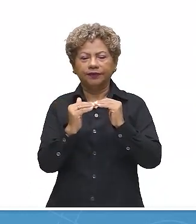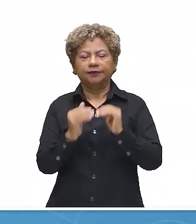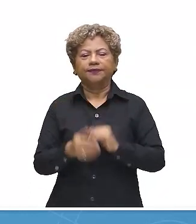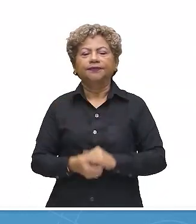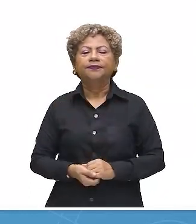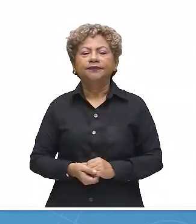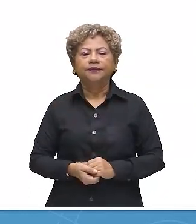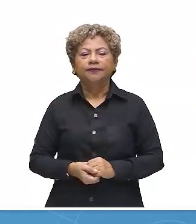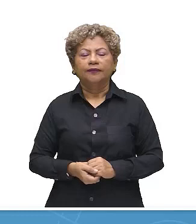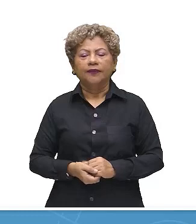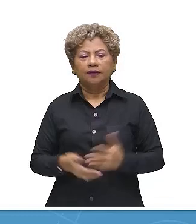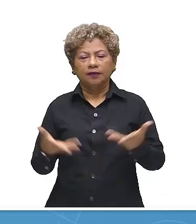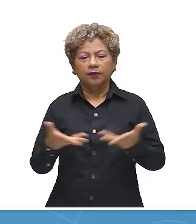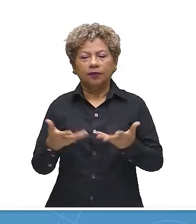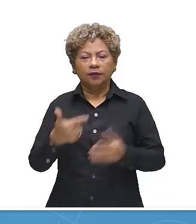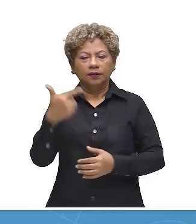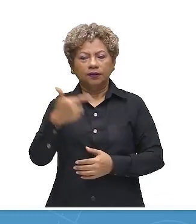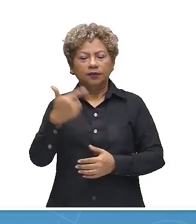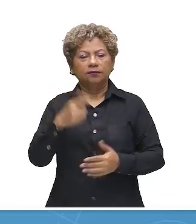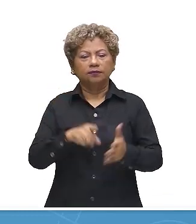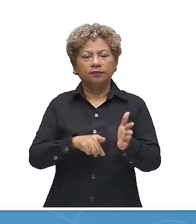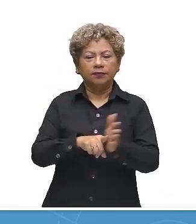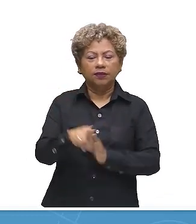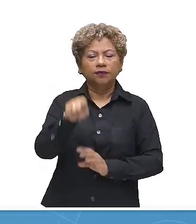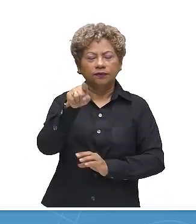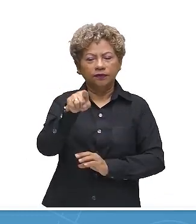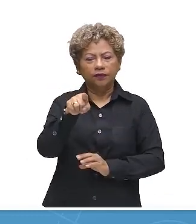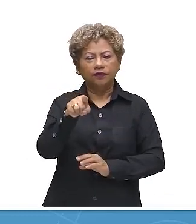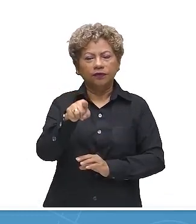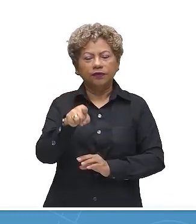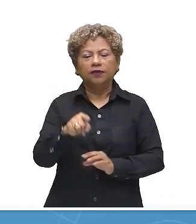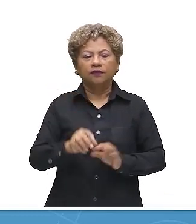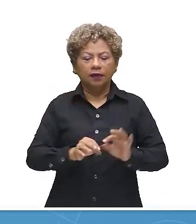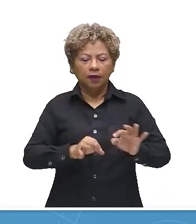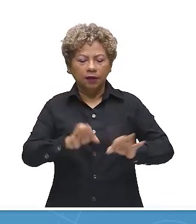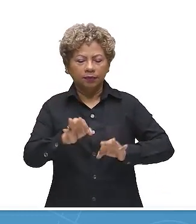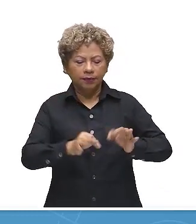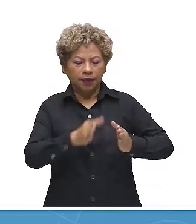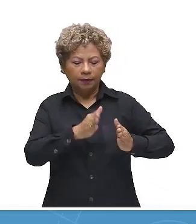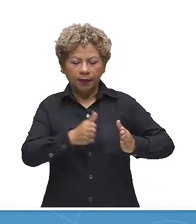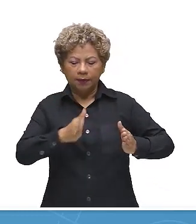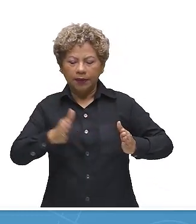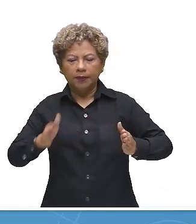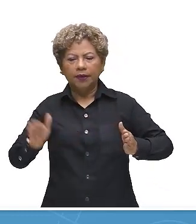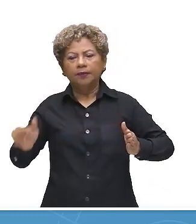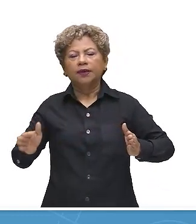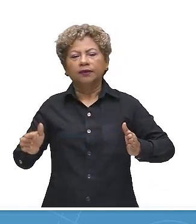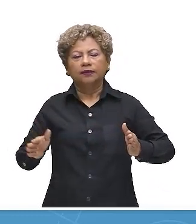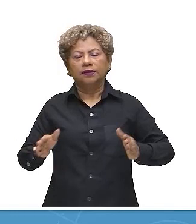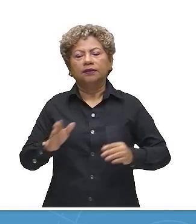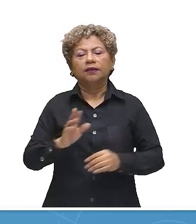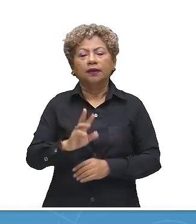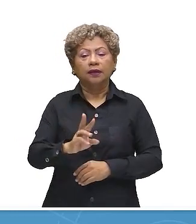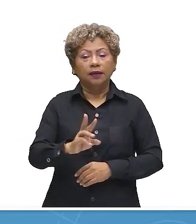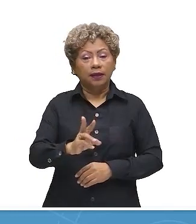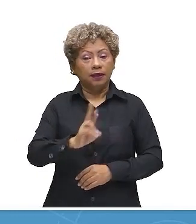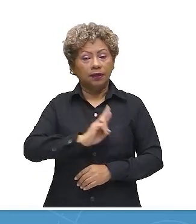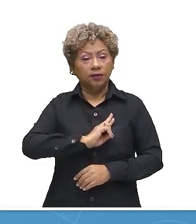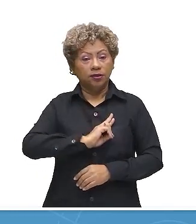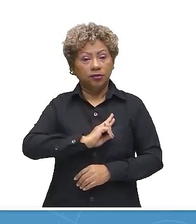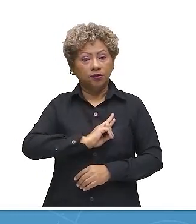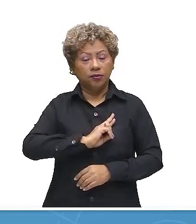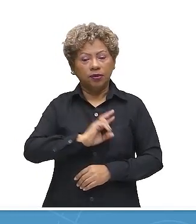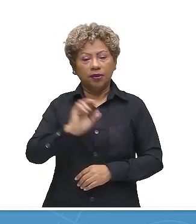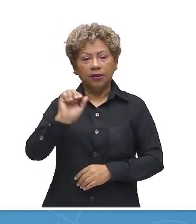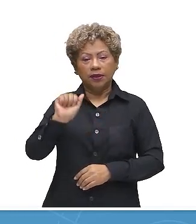Questão 2, simplifique as frações abaixo. Temos aqui a resposta de cada uma, olha só. Como é que a